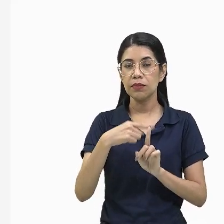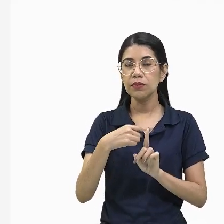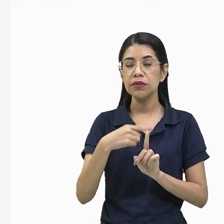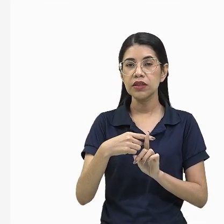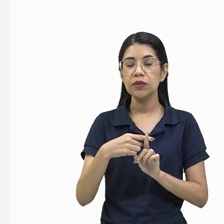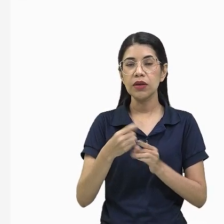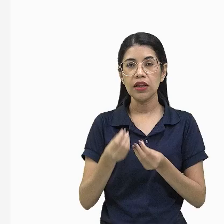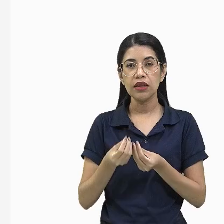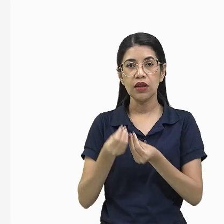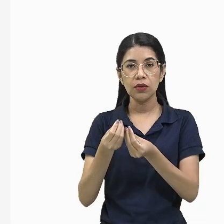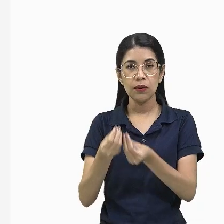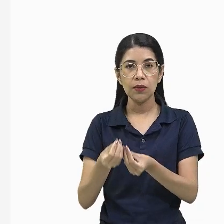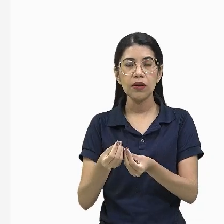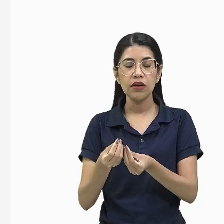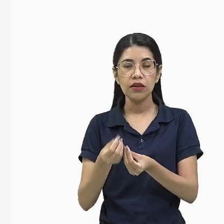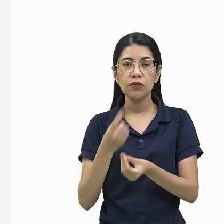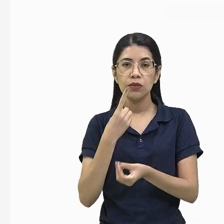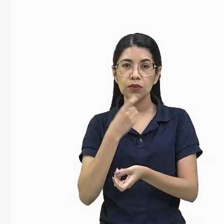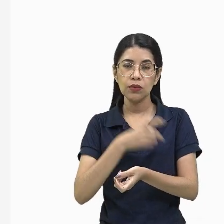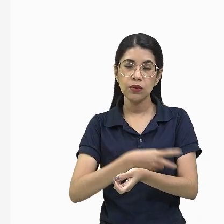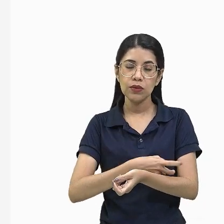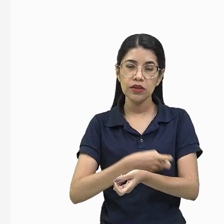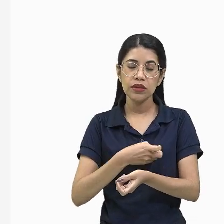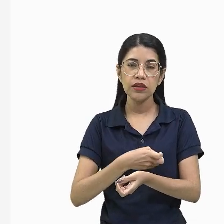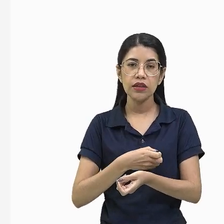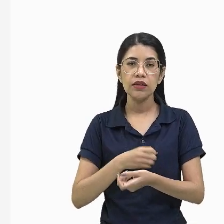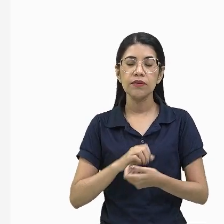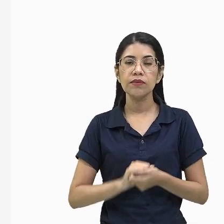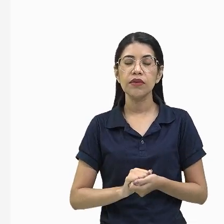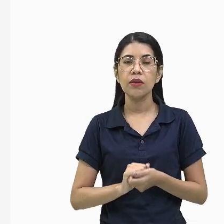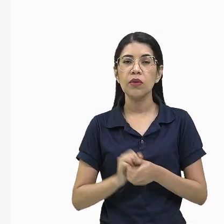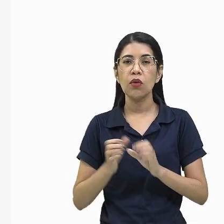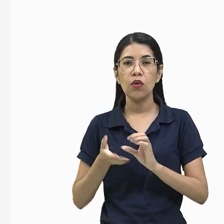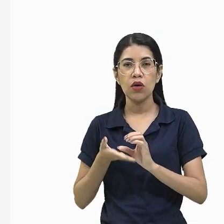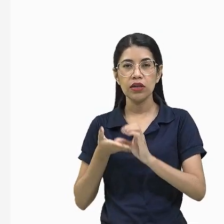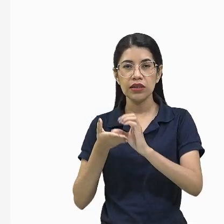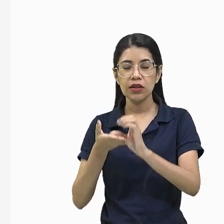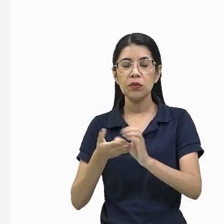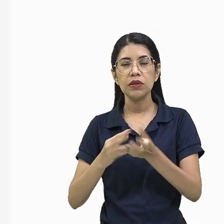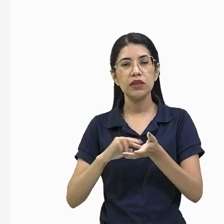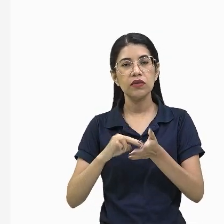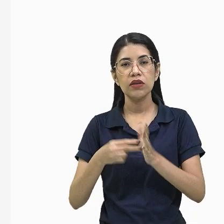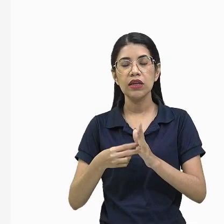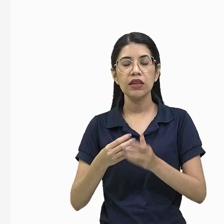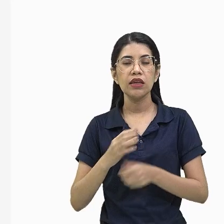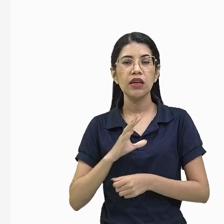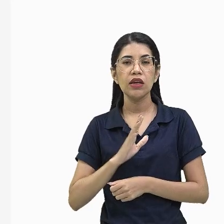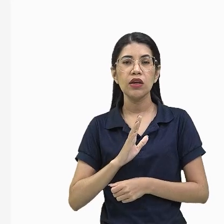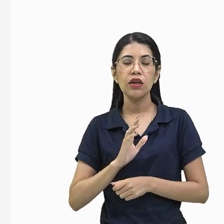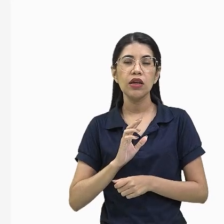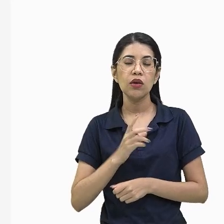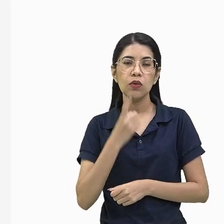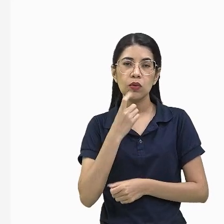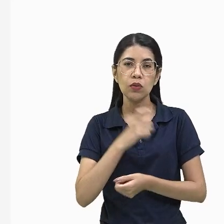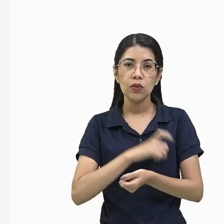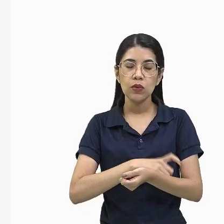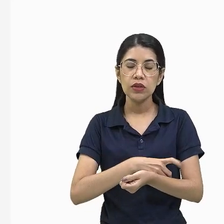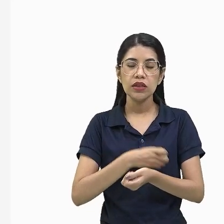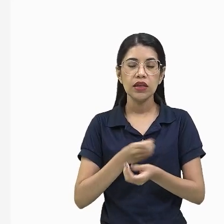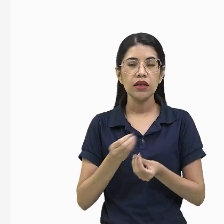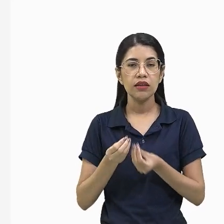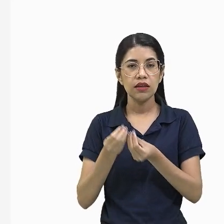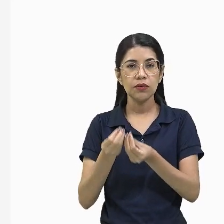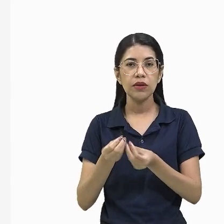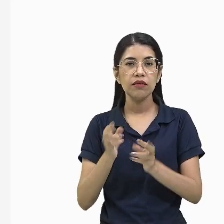está doando, né? Essa ideia com gesto de dar o coração, ou seja, doar sangue, a gente pode fazer essa relação. E ao fazer essa